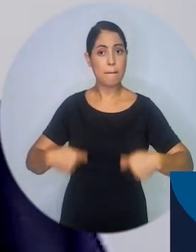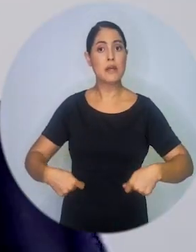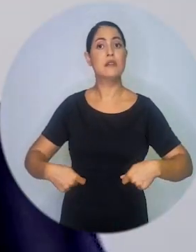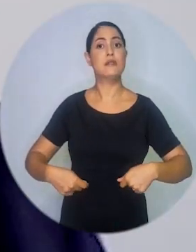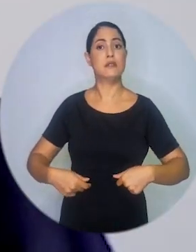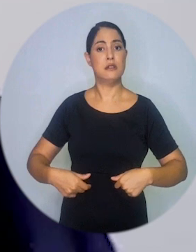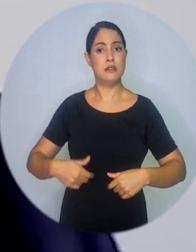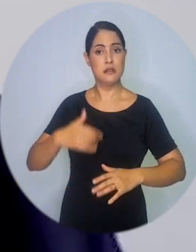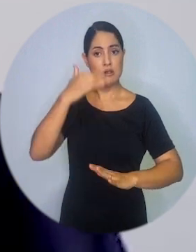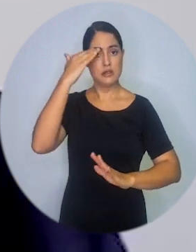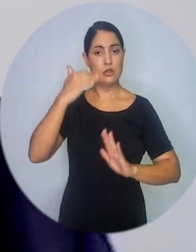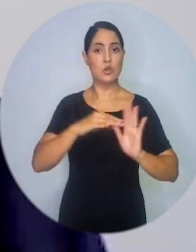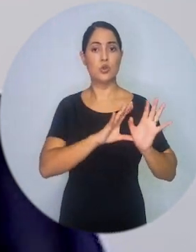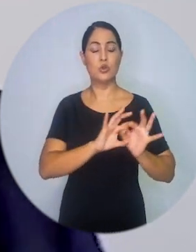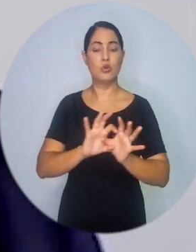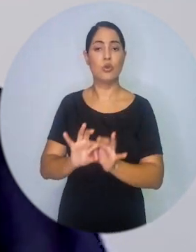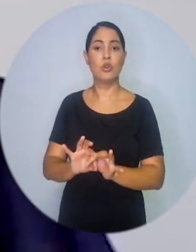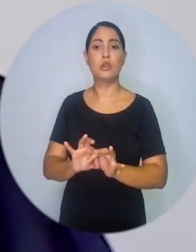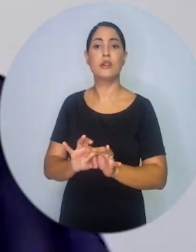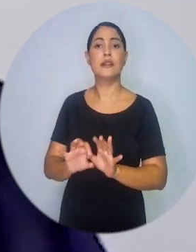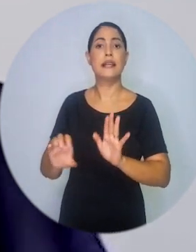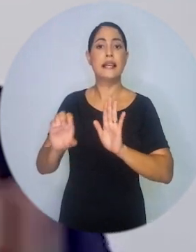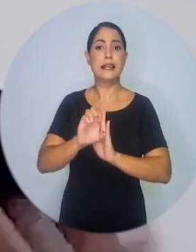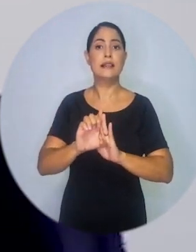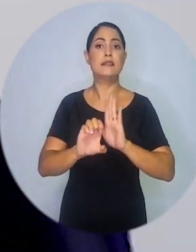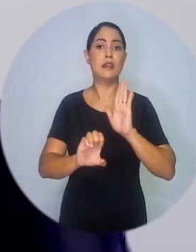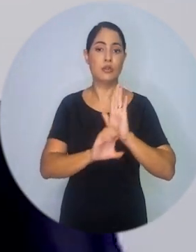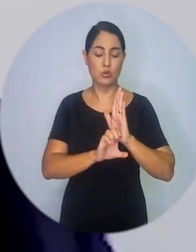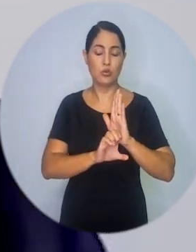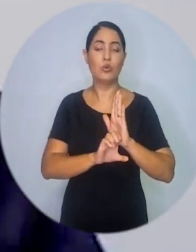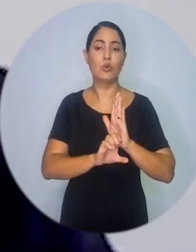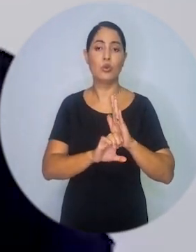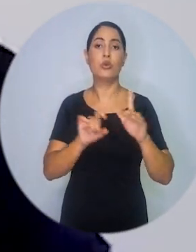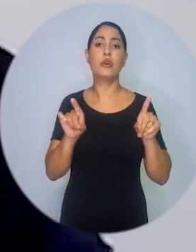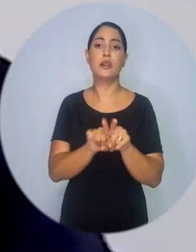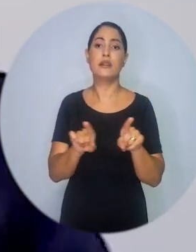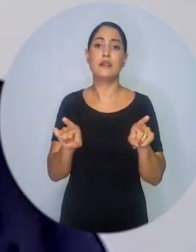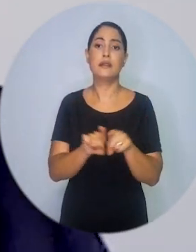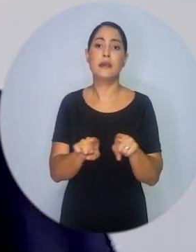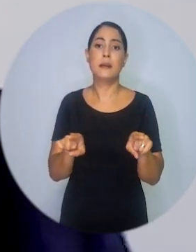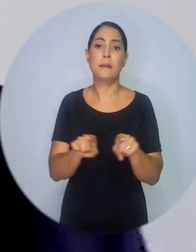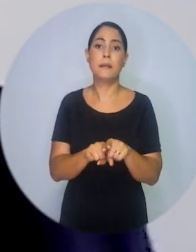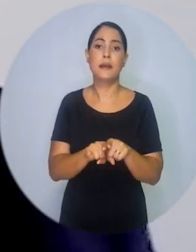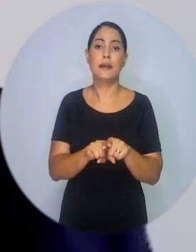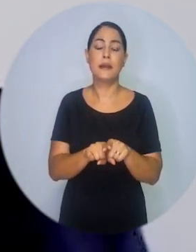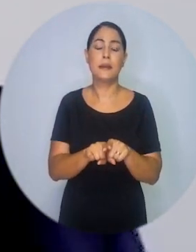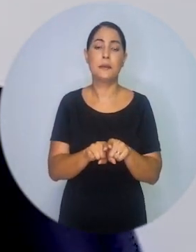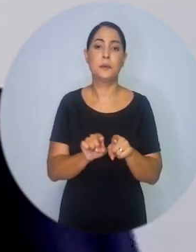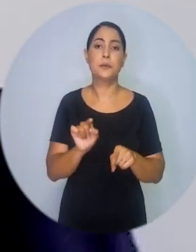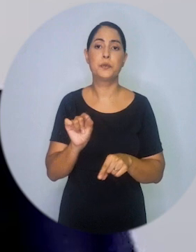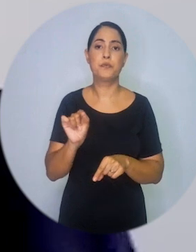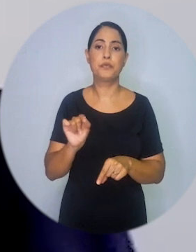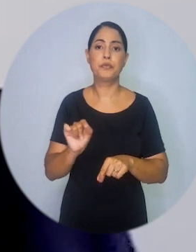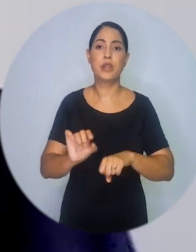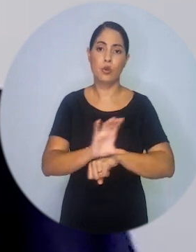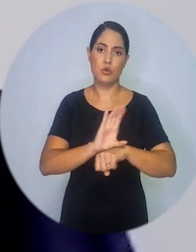do que é instituído por esses dispositivos, tanto do Estatuto como também da